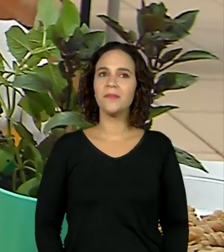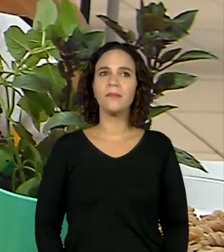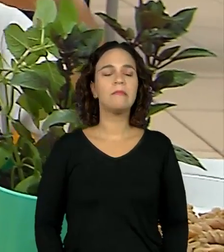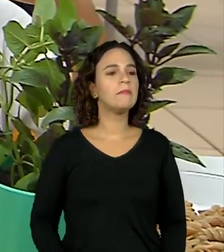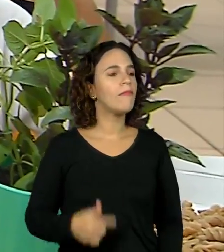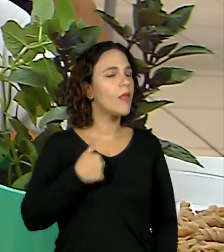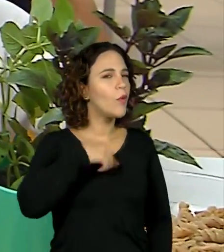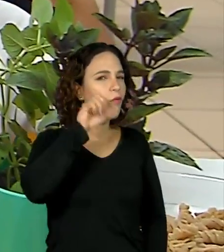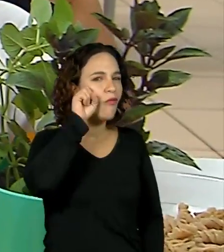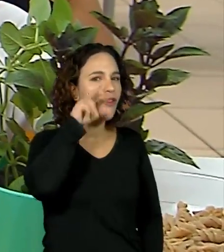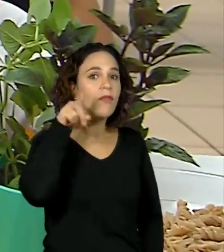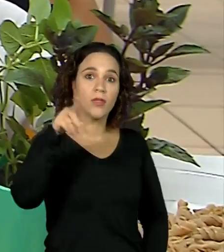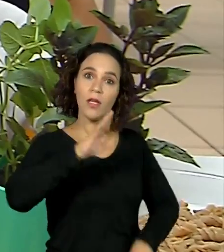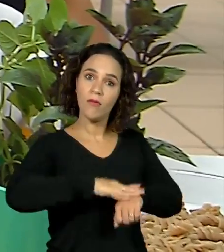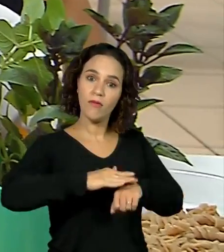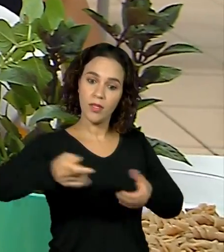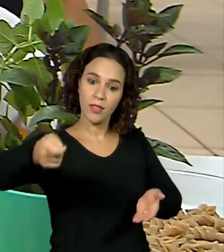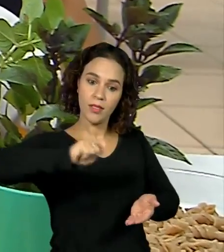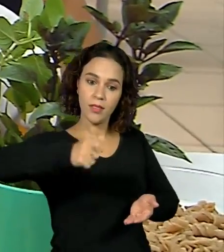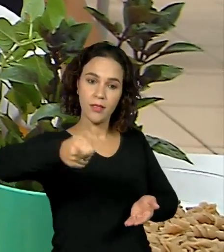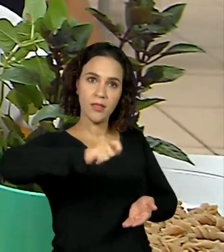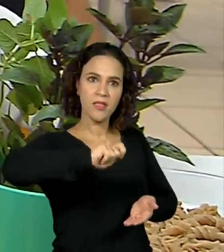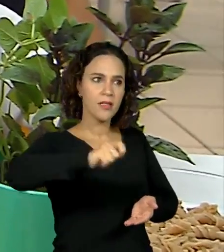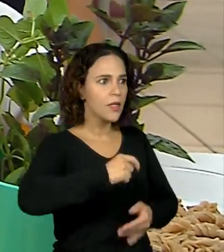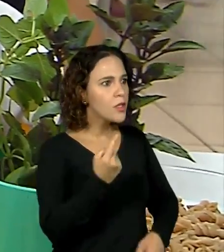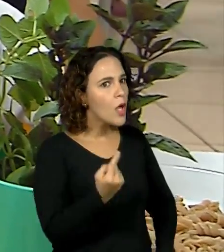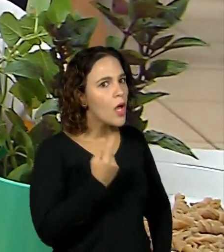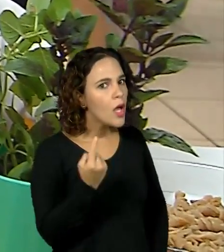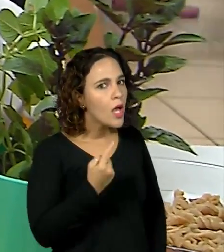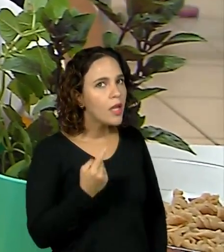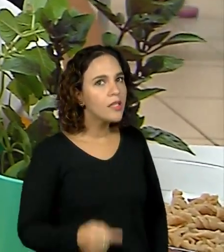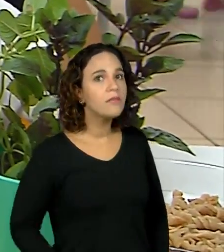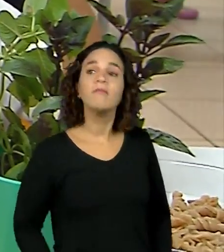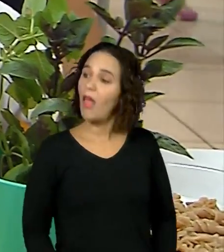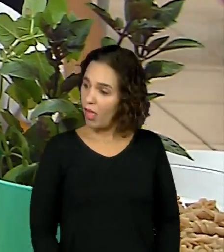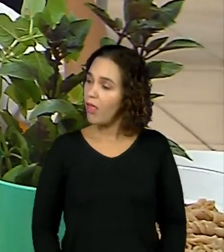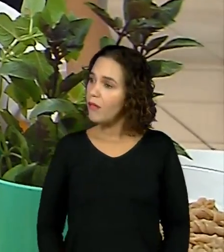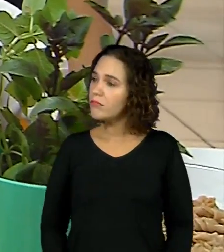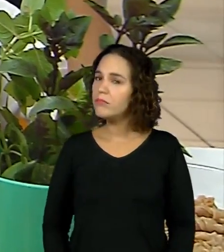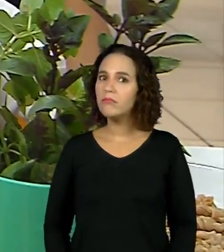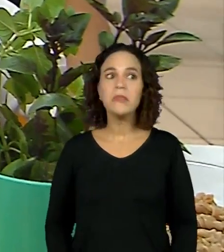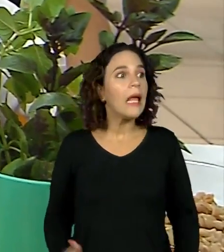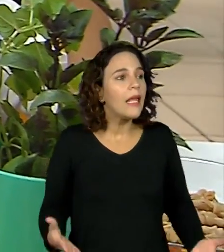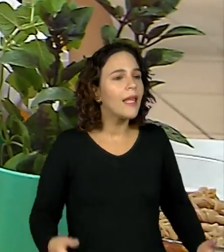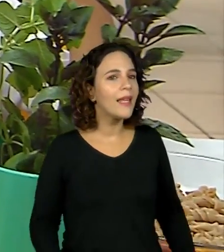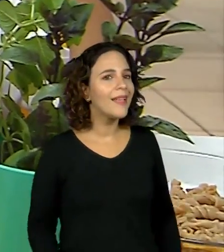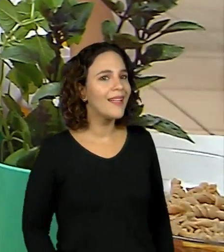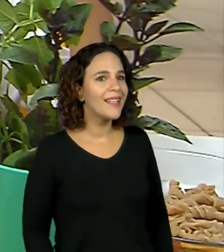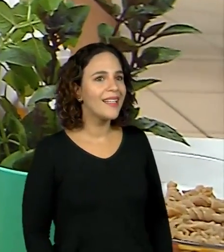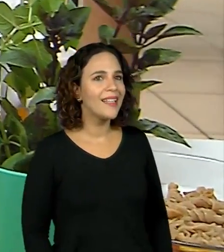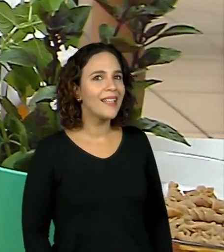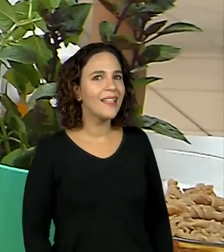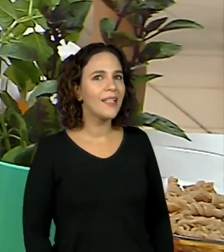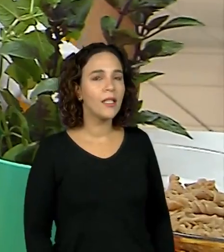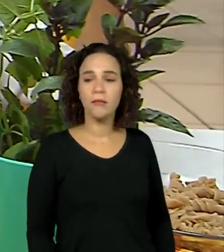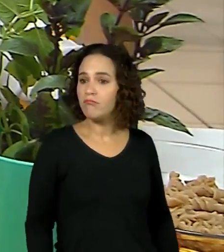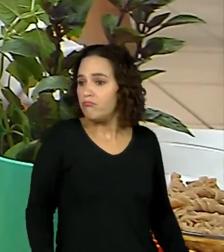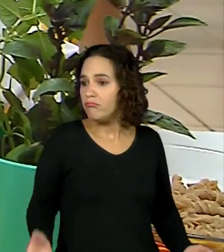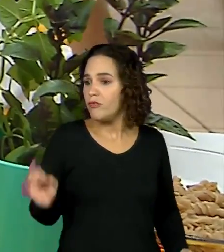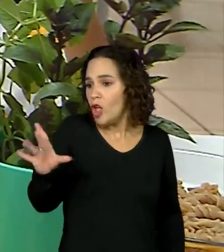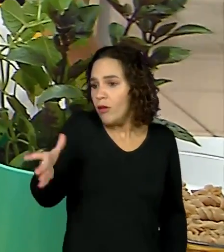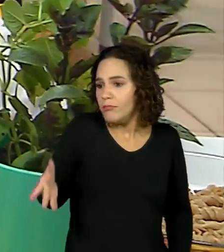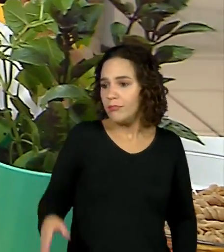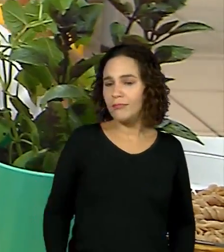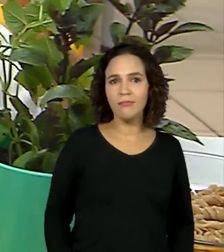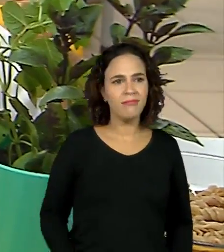Eu vi você se servindo lá, sozinho. É. E aí? E aí só.